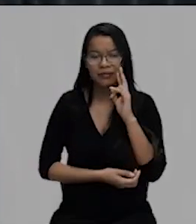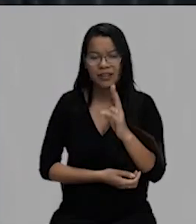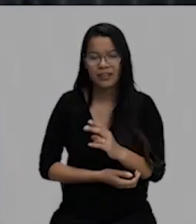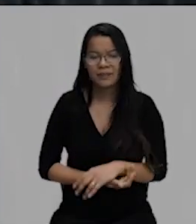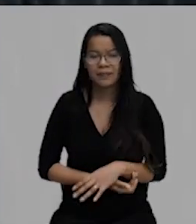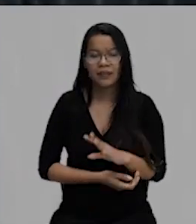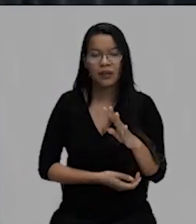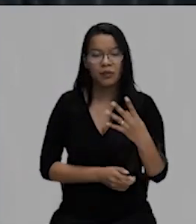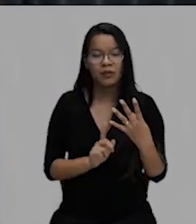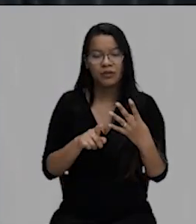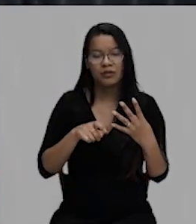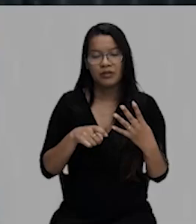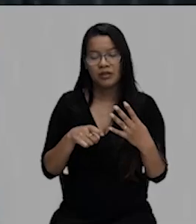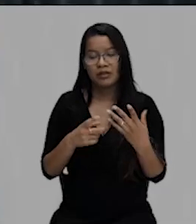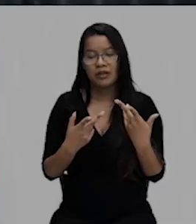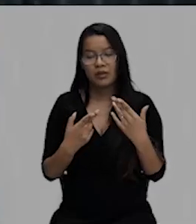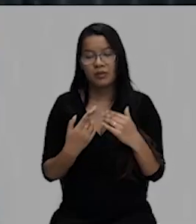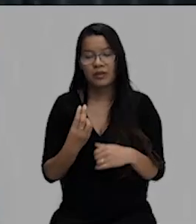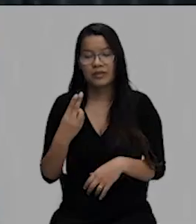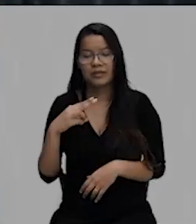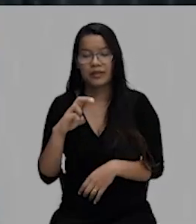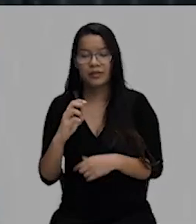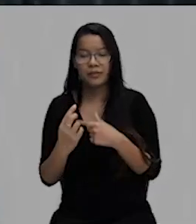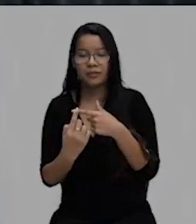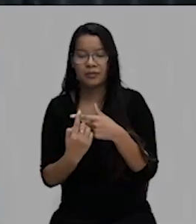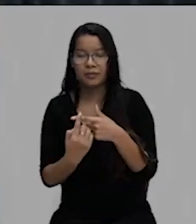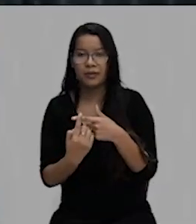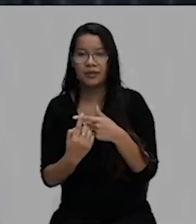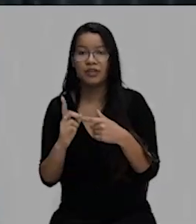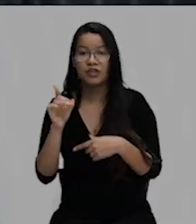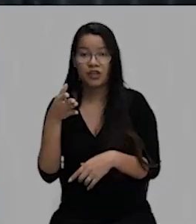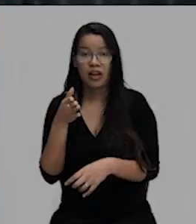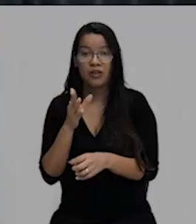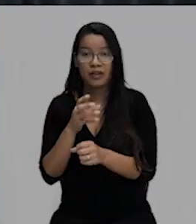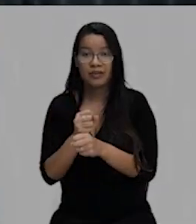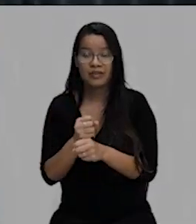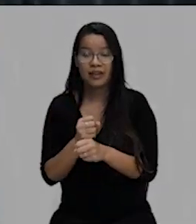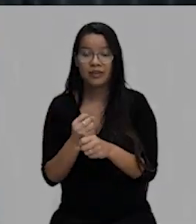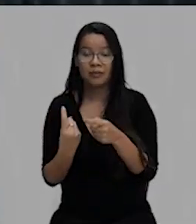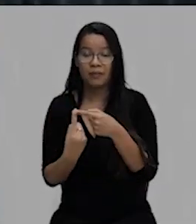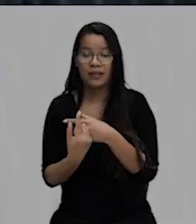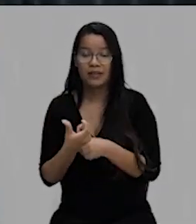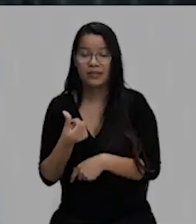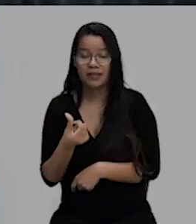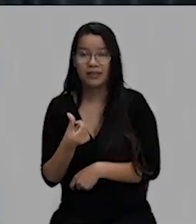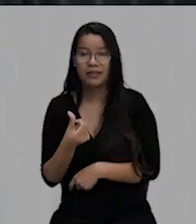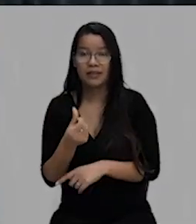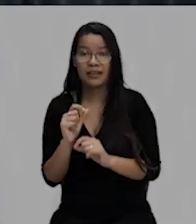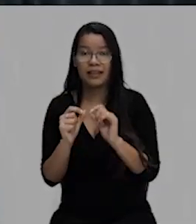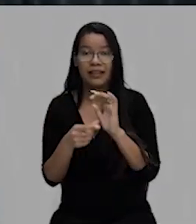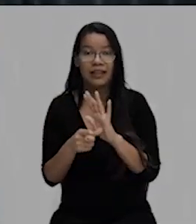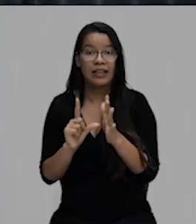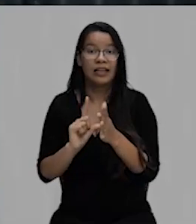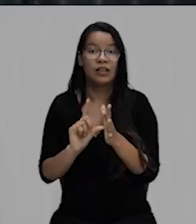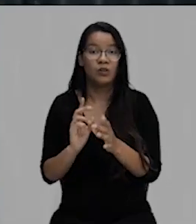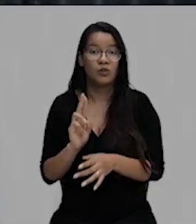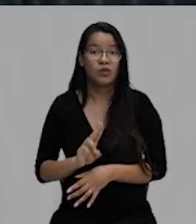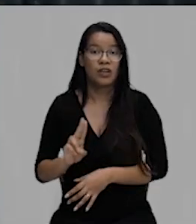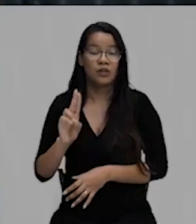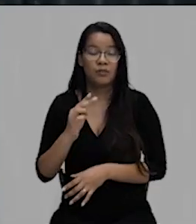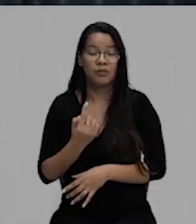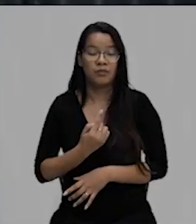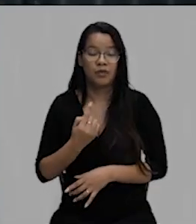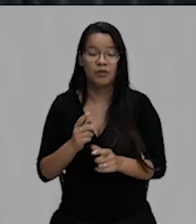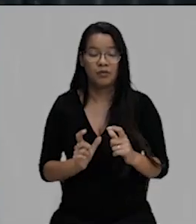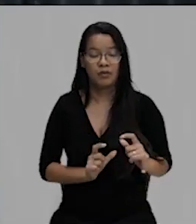ficou. 4x ficou igual a 5, que já é o resultado lá da potência, e o 6 que estava no primeiro membro já